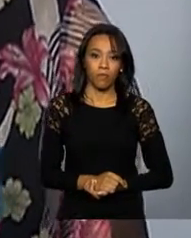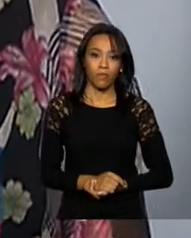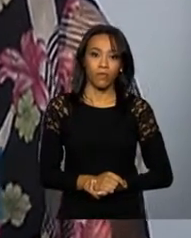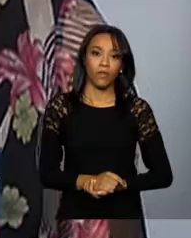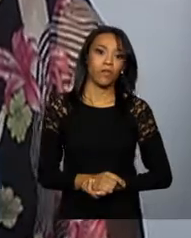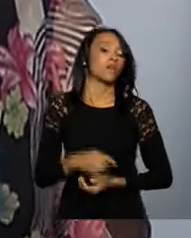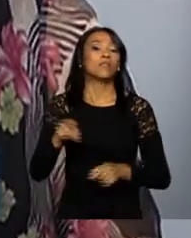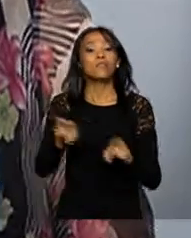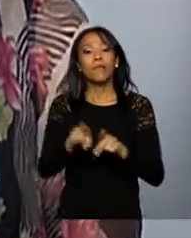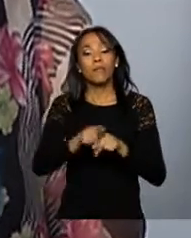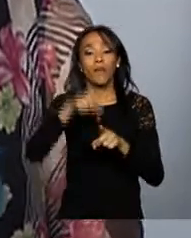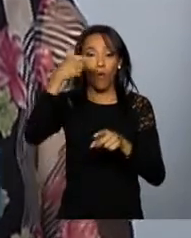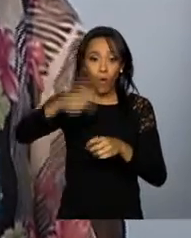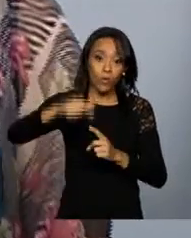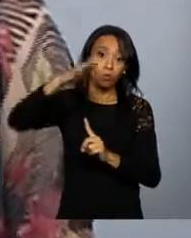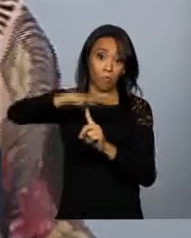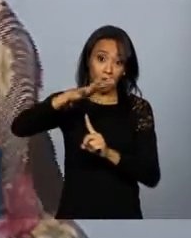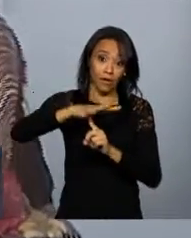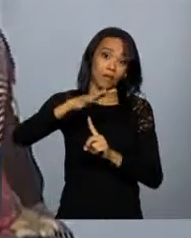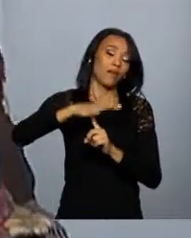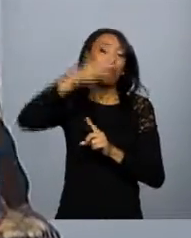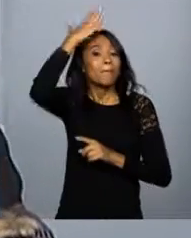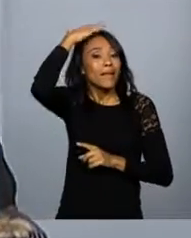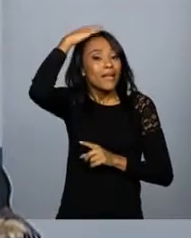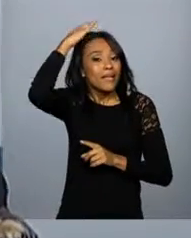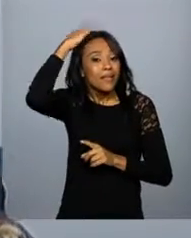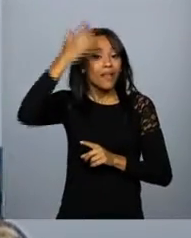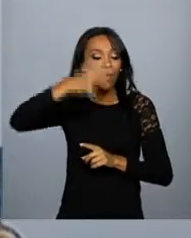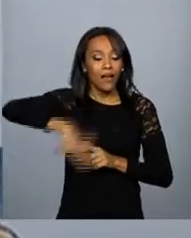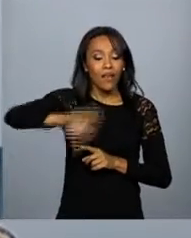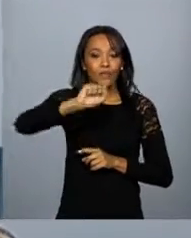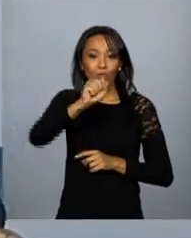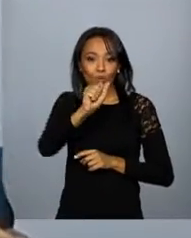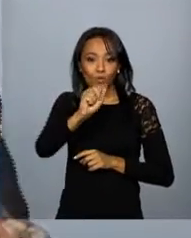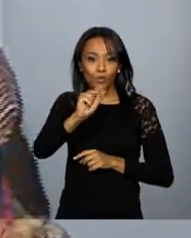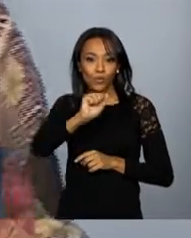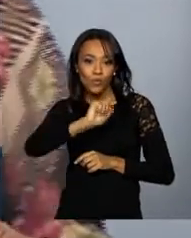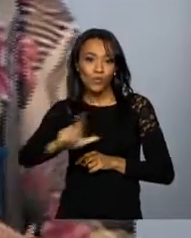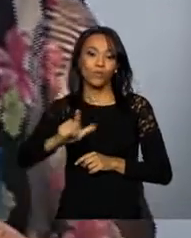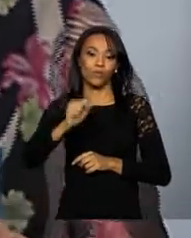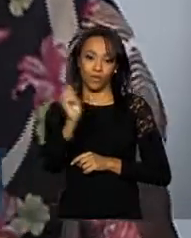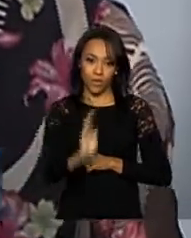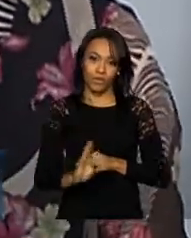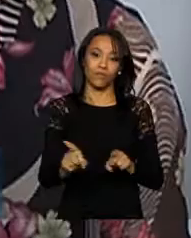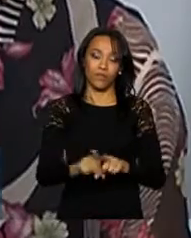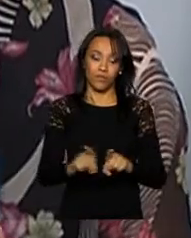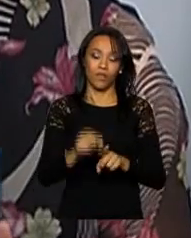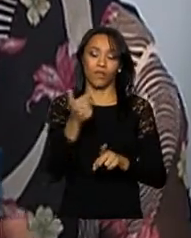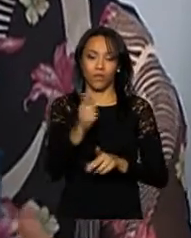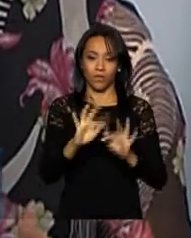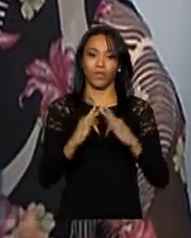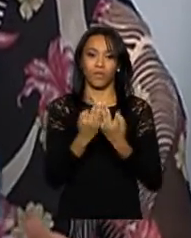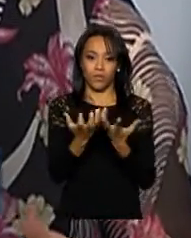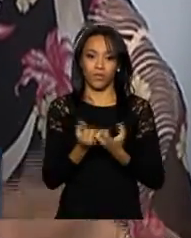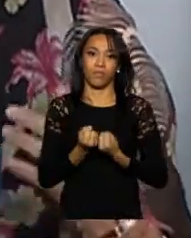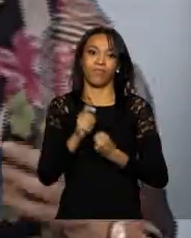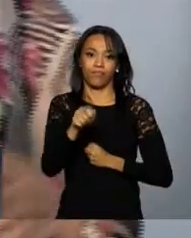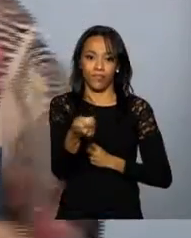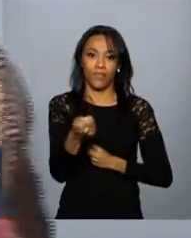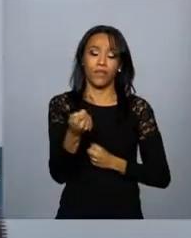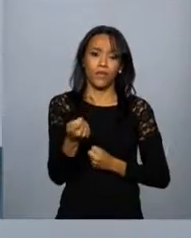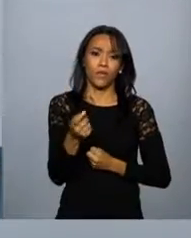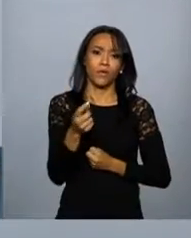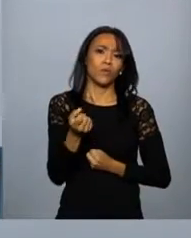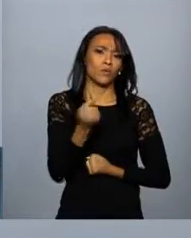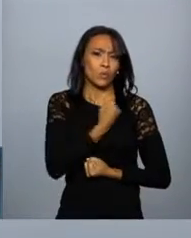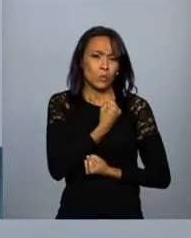lá no Paraná, no sul do Brasil, as 824 famílias. Eu quero dizer para vocês que tem um número